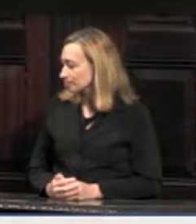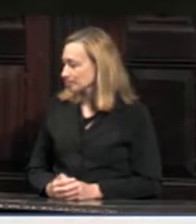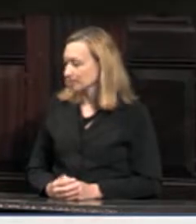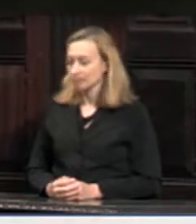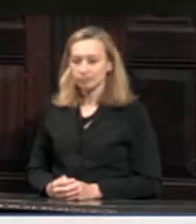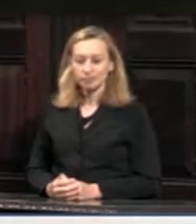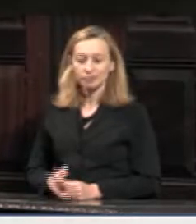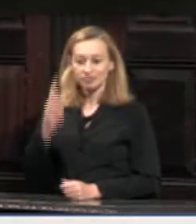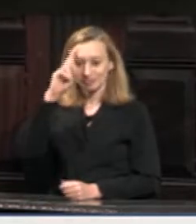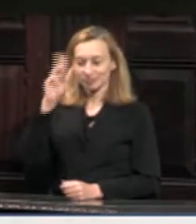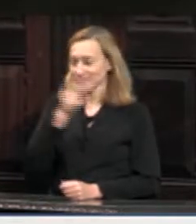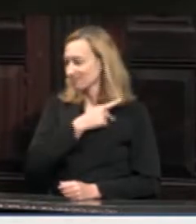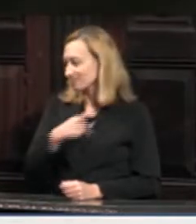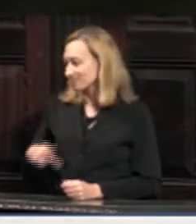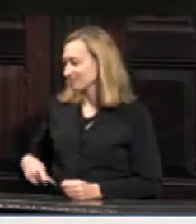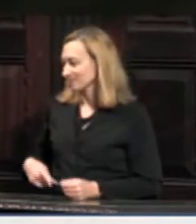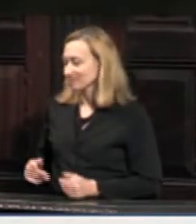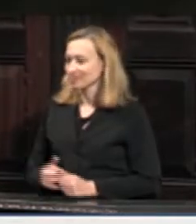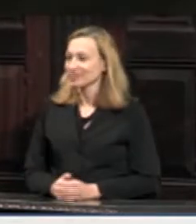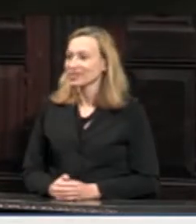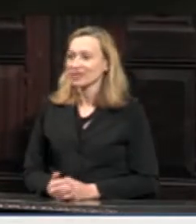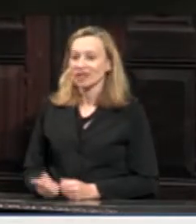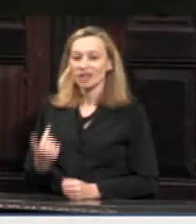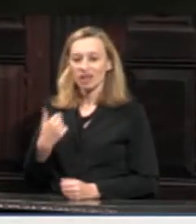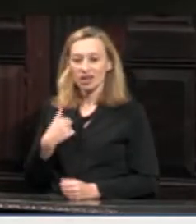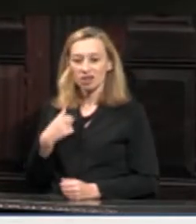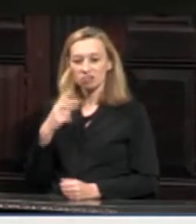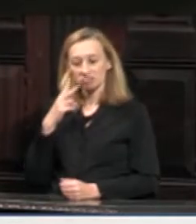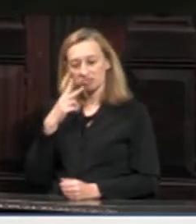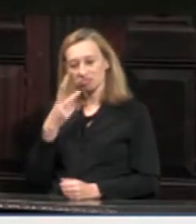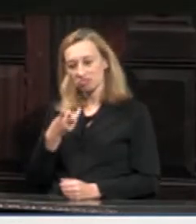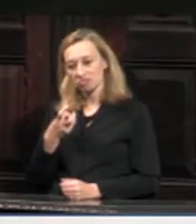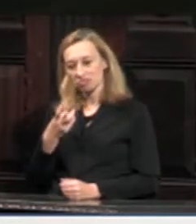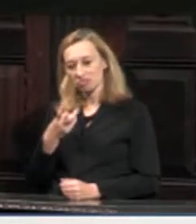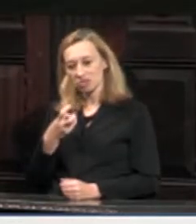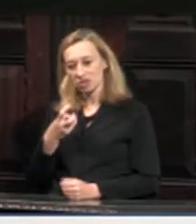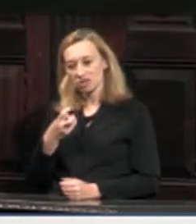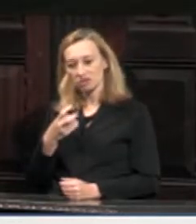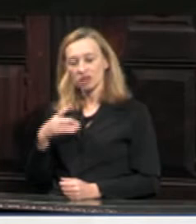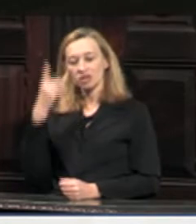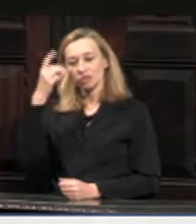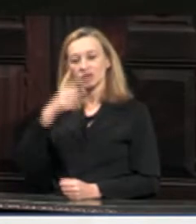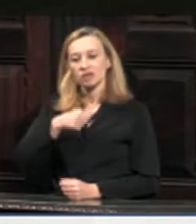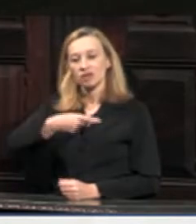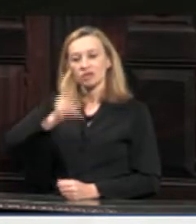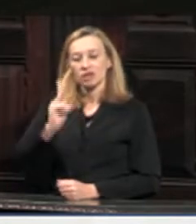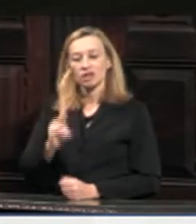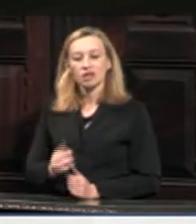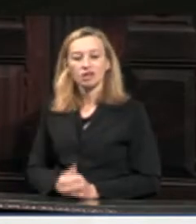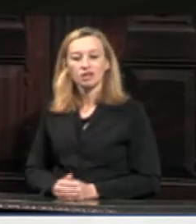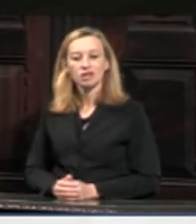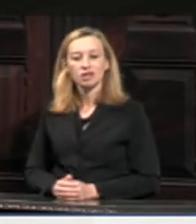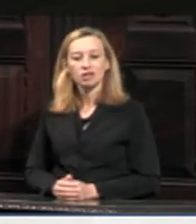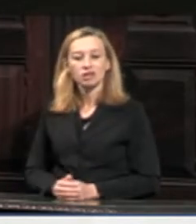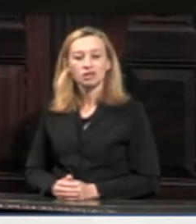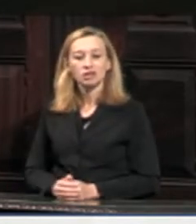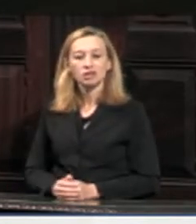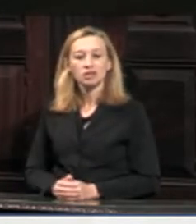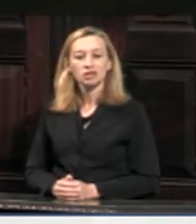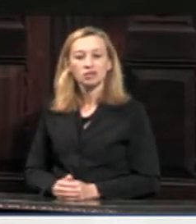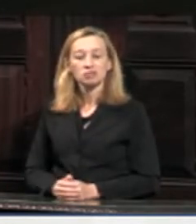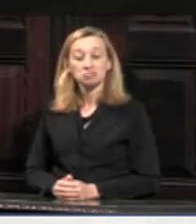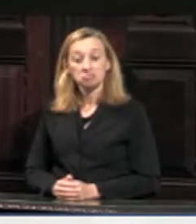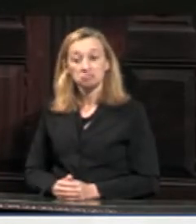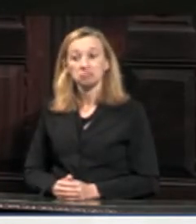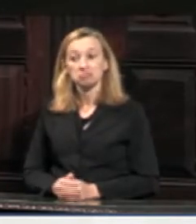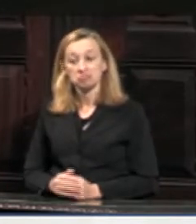Senhor presidente, verifiquei que o deputado Valdeir Carneiro é um materialista